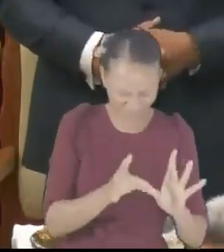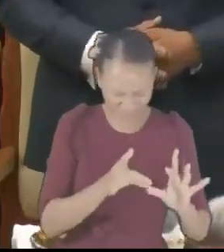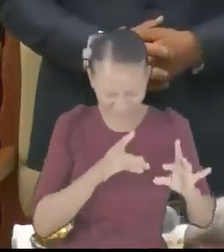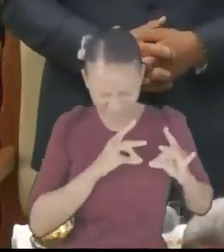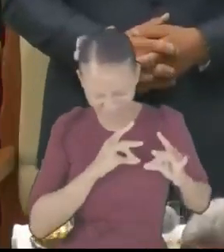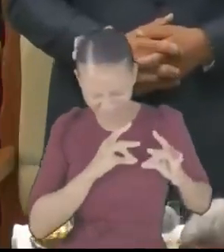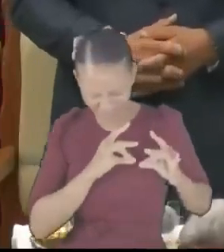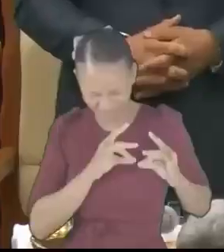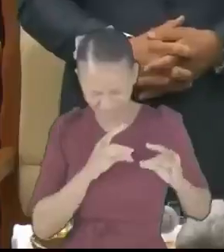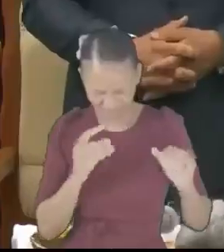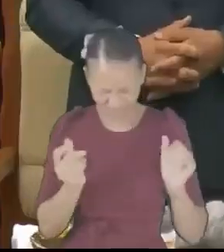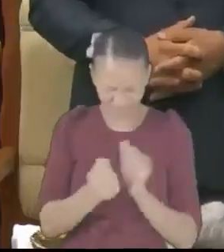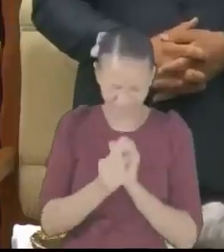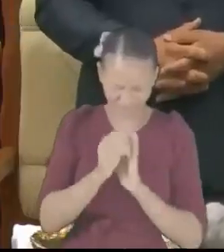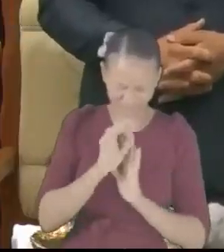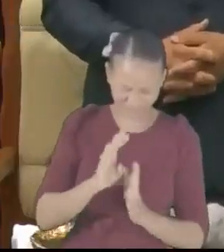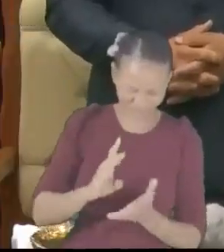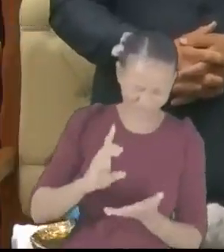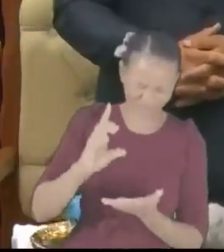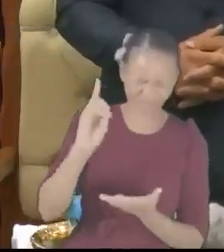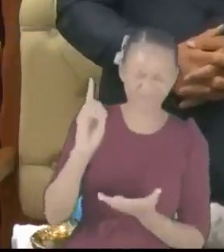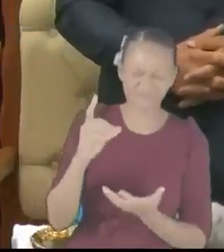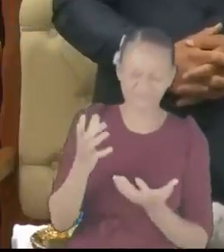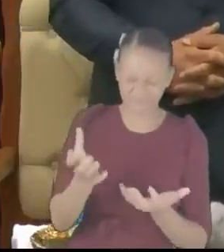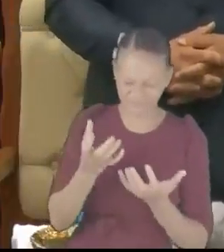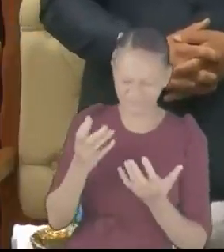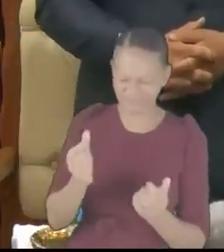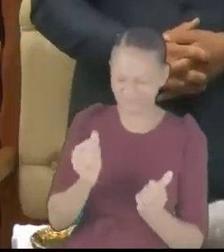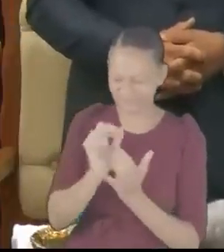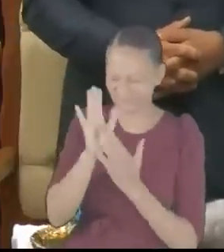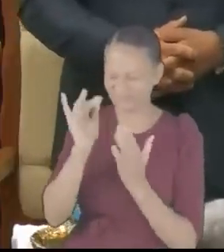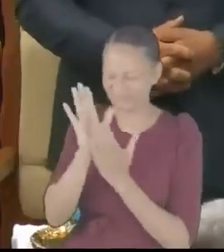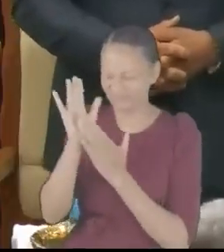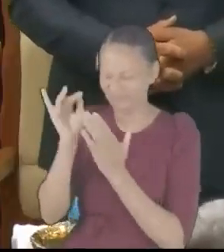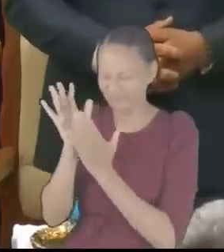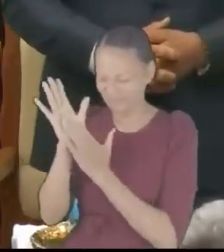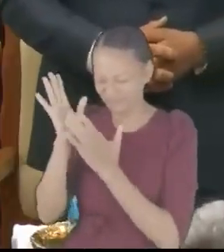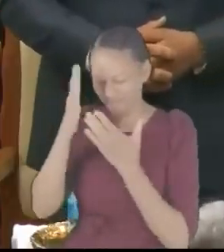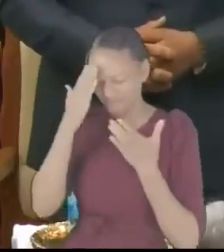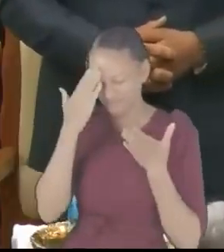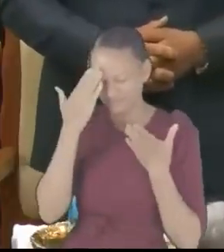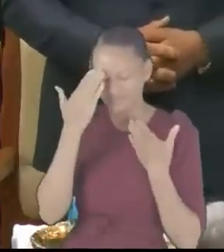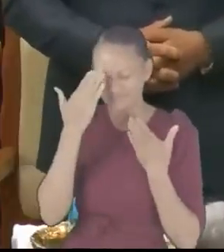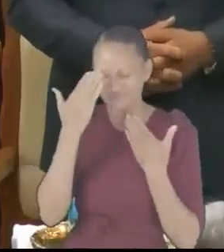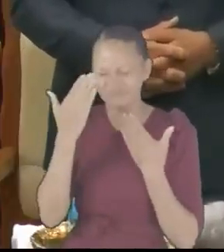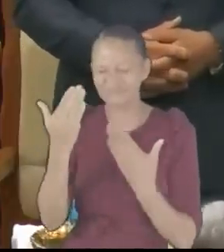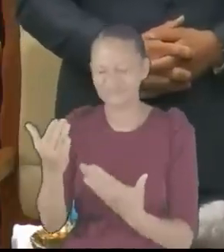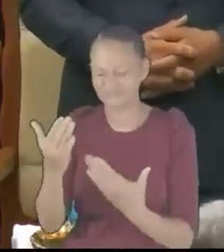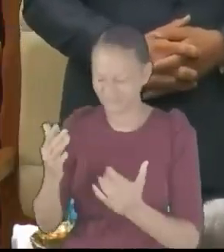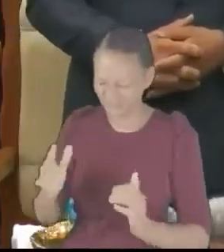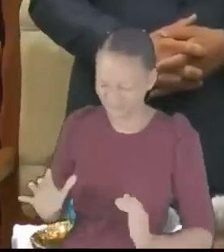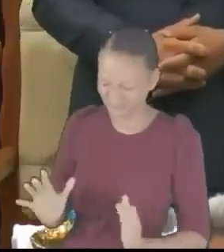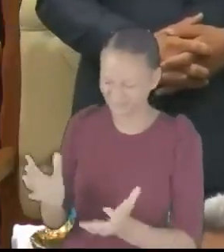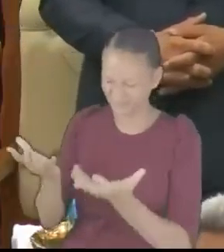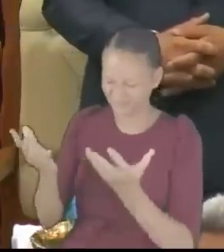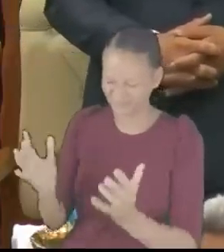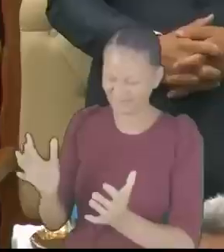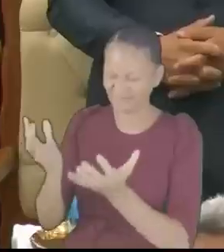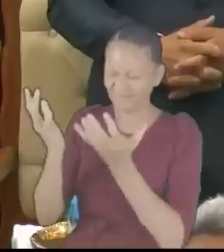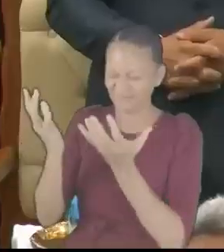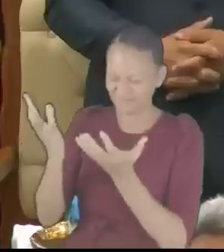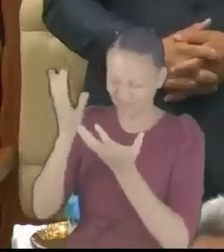cruz. Oh, glória a Deus! Eu quero te louvar, quero te agradecer, quero te exaltar,